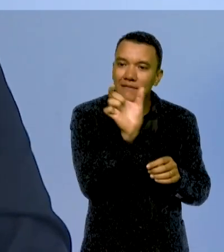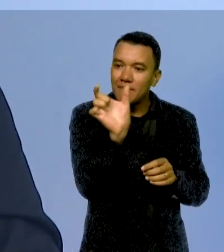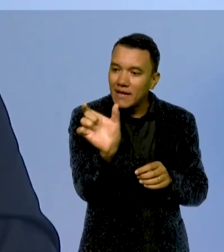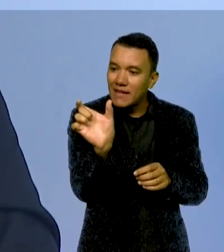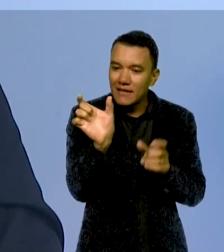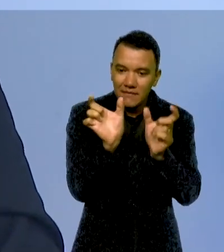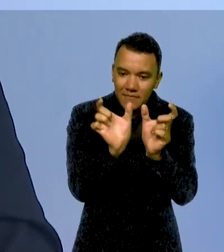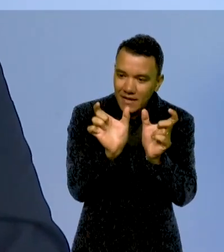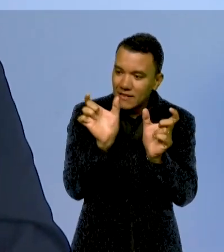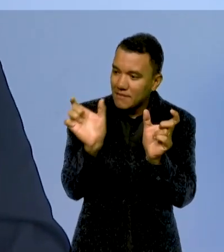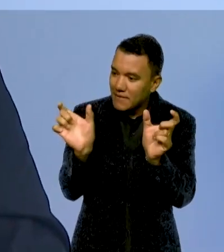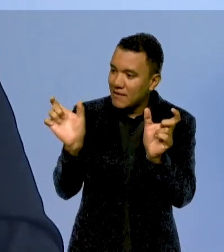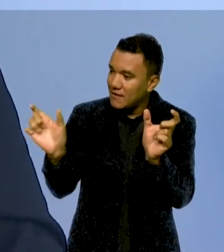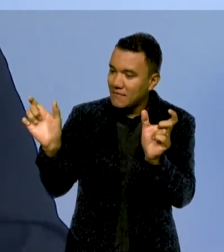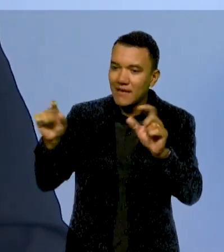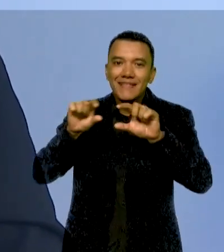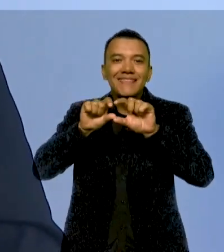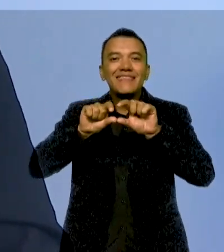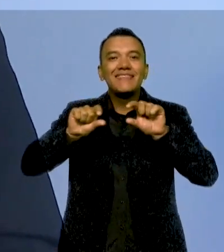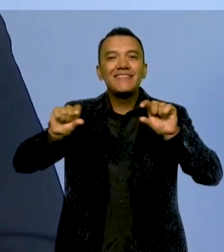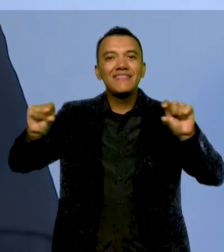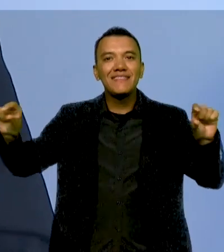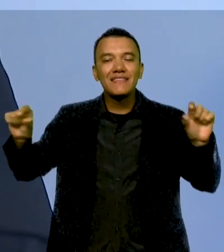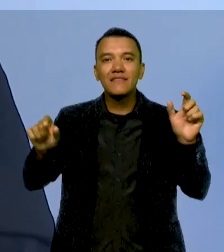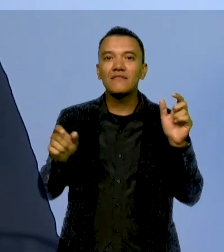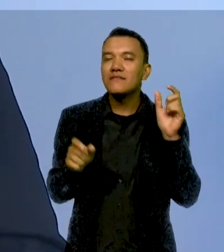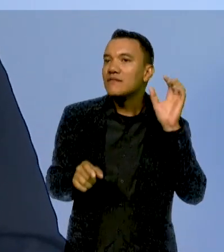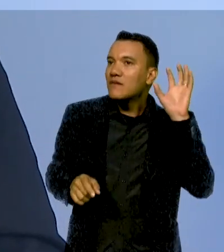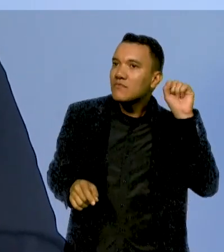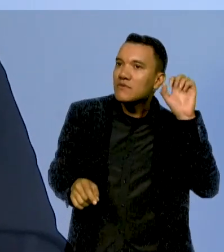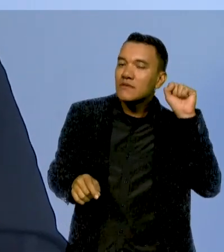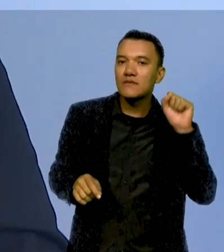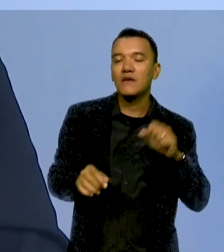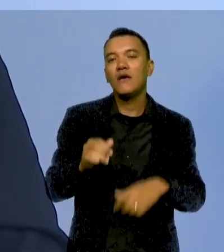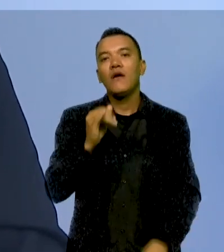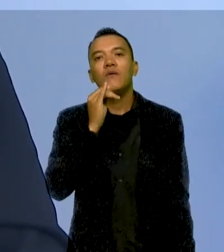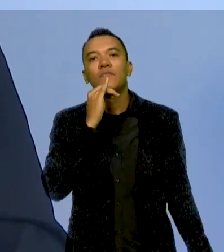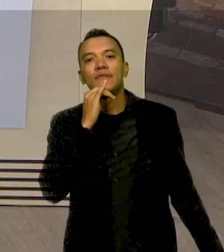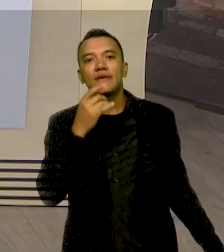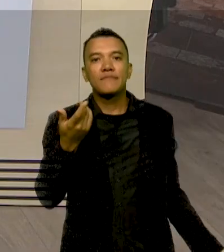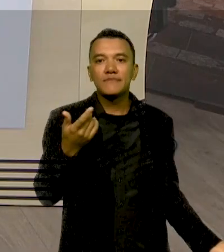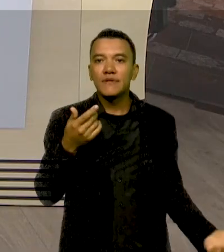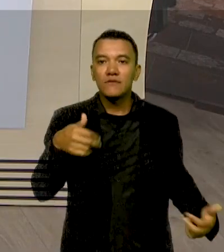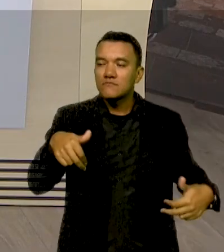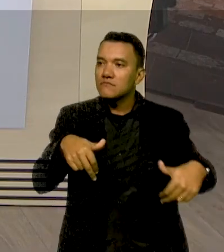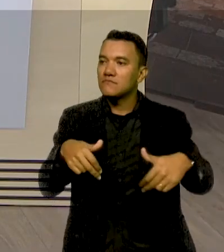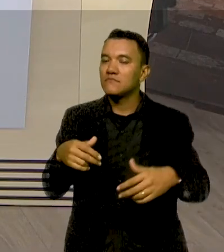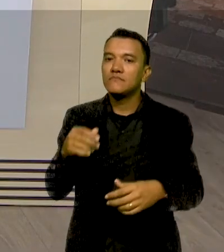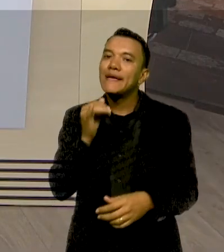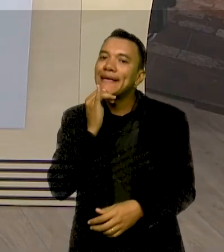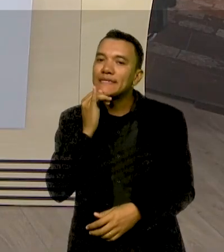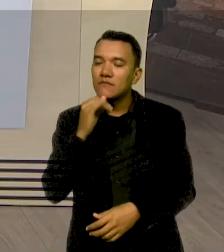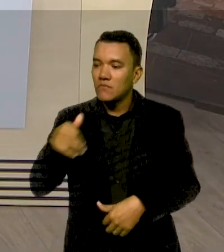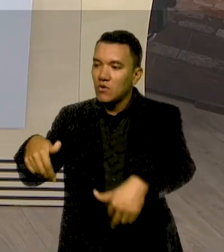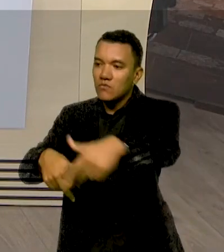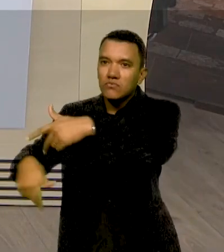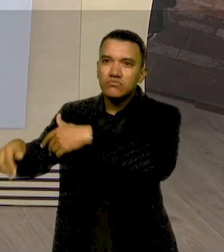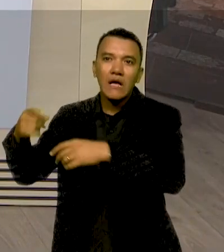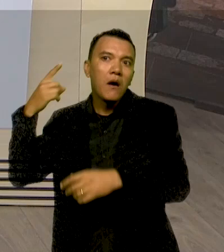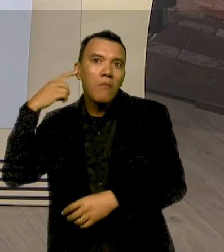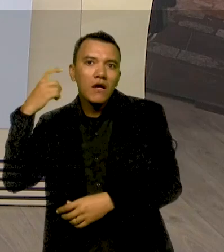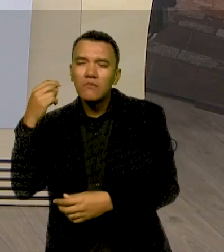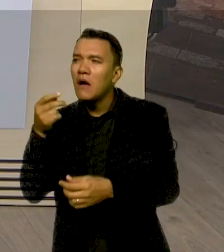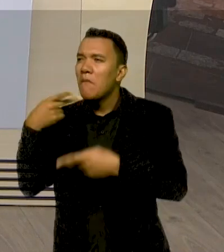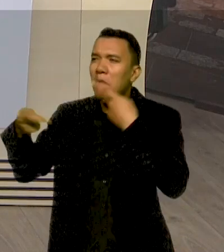você que escuta chegar num ambiente altamente ruidoso e com um monte de gente falando ao mesmo tempo. Não se entende Não nada. se entende nada. Porque a gente não consegue